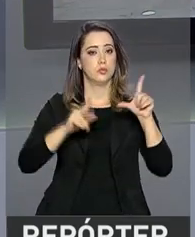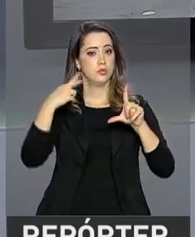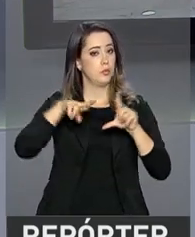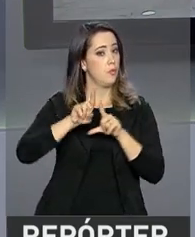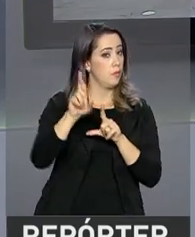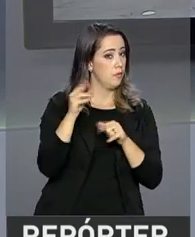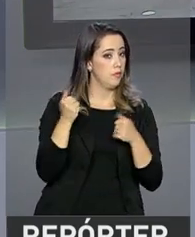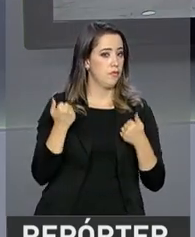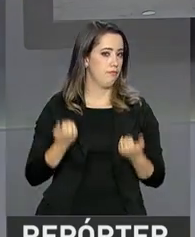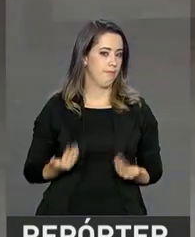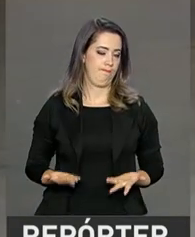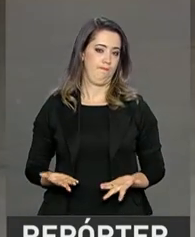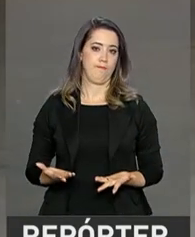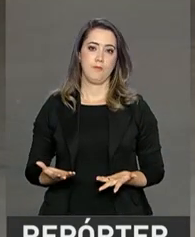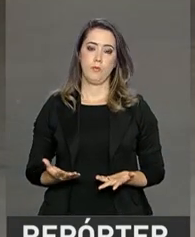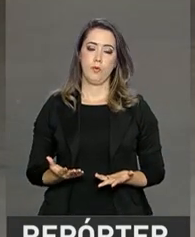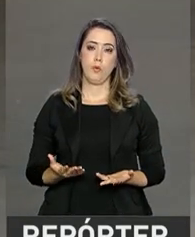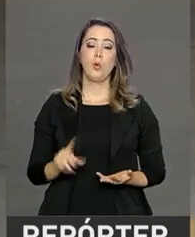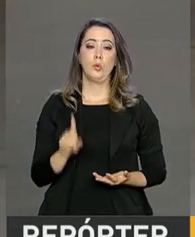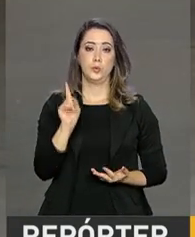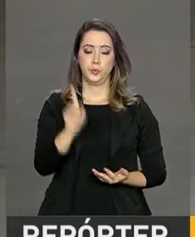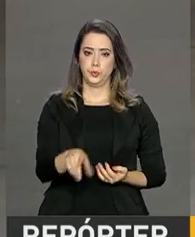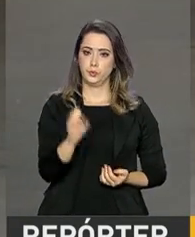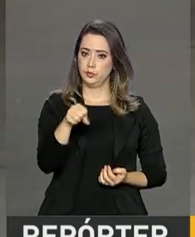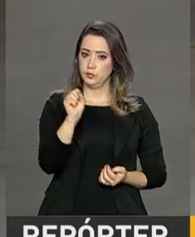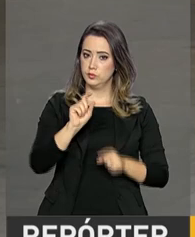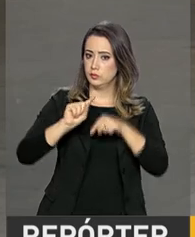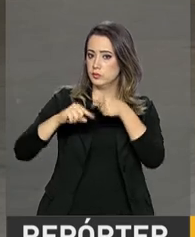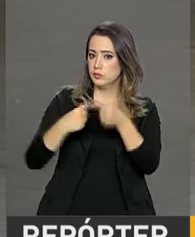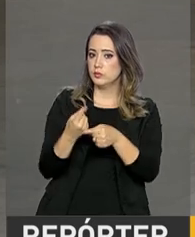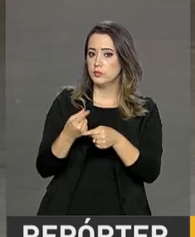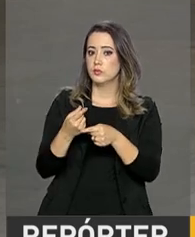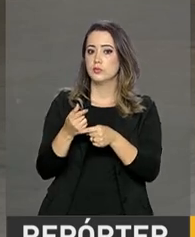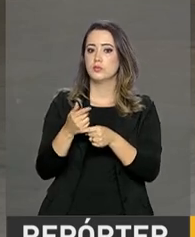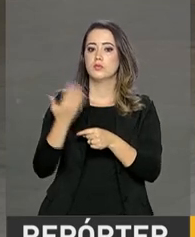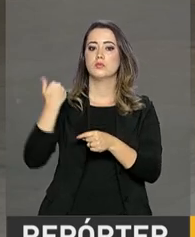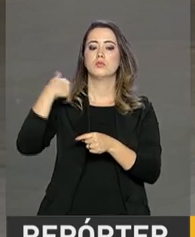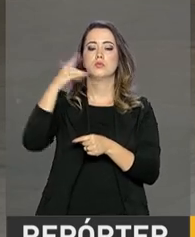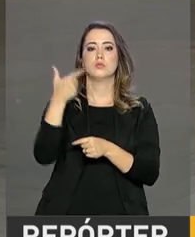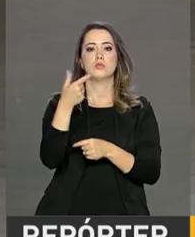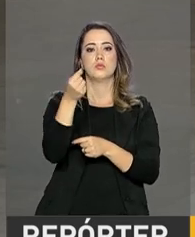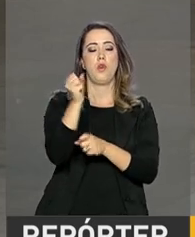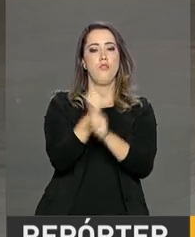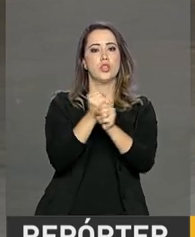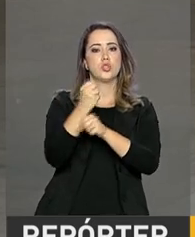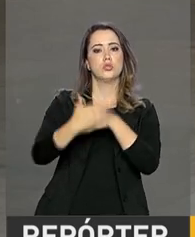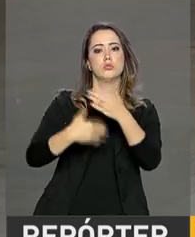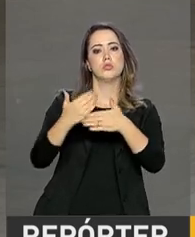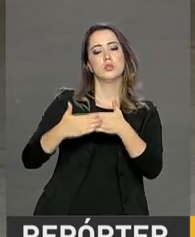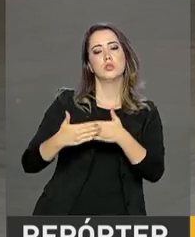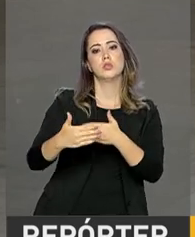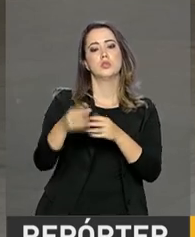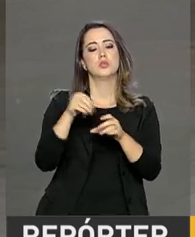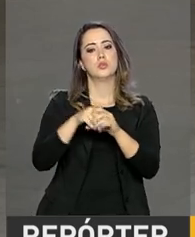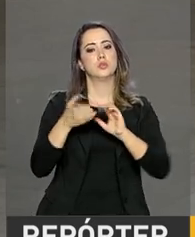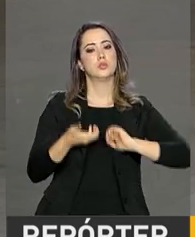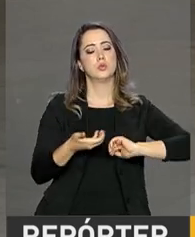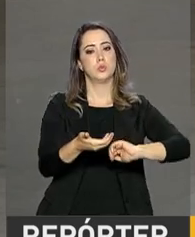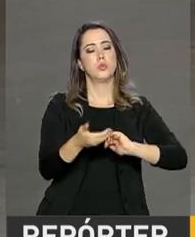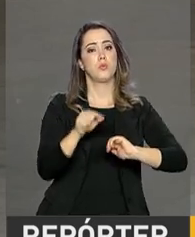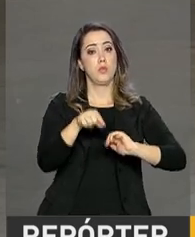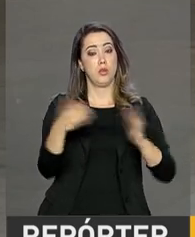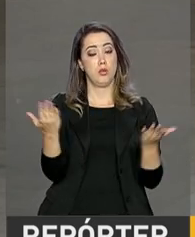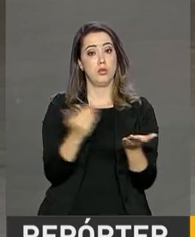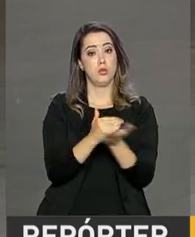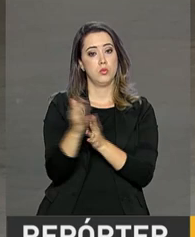TV NBR. Olha, Ana, é isso mesmo, depois de mais de 20 anos de tramitação no Congresso Nacional e a